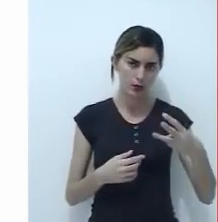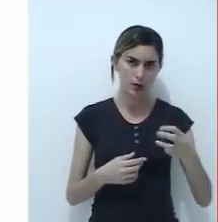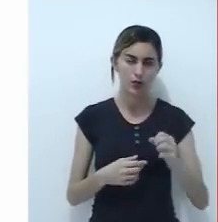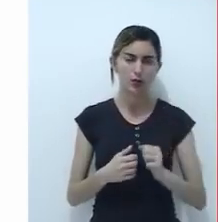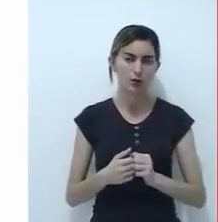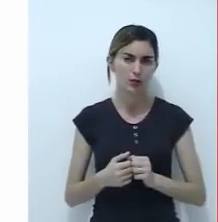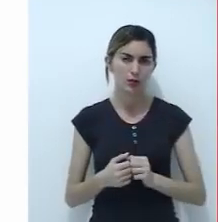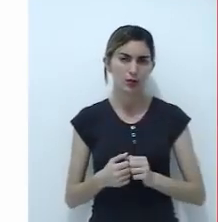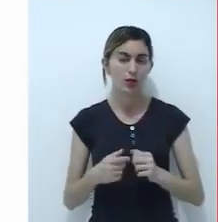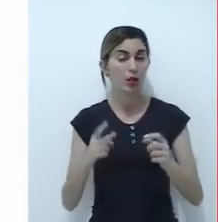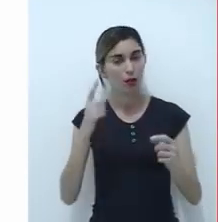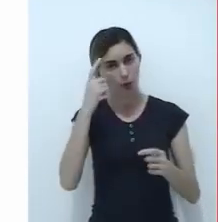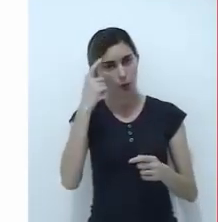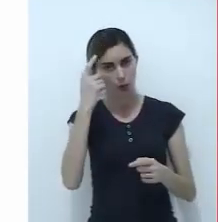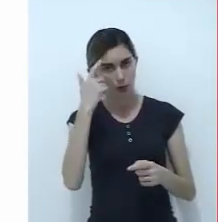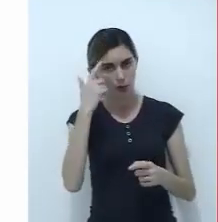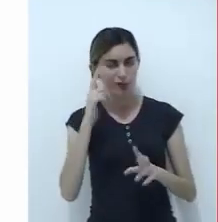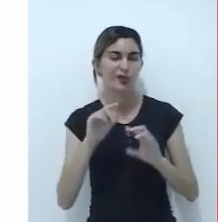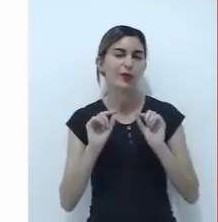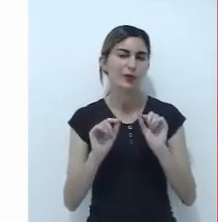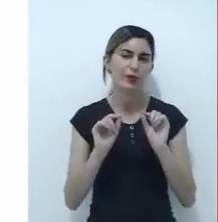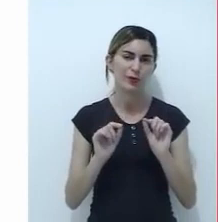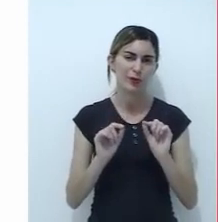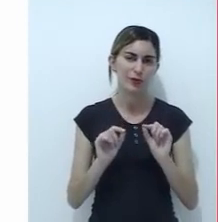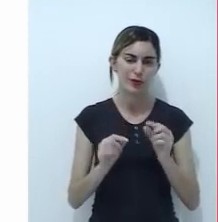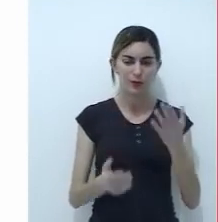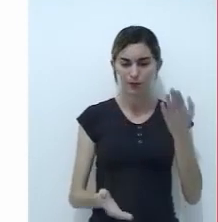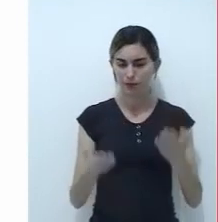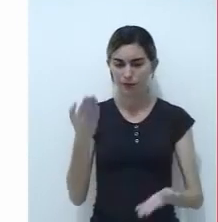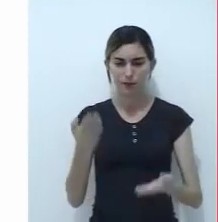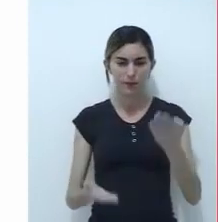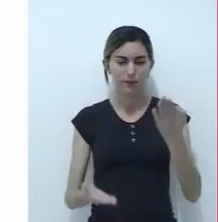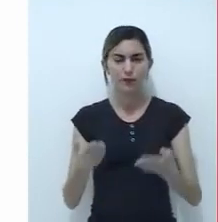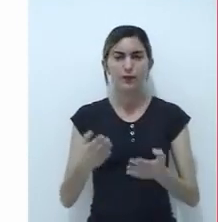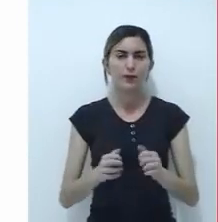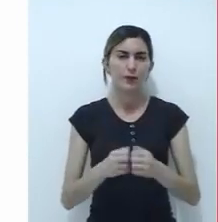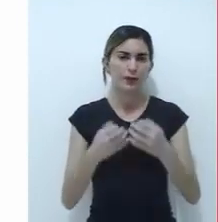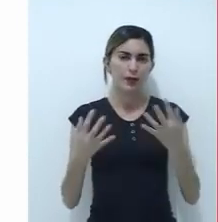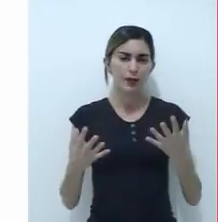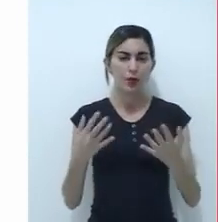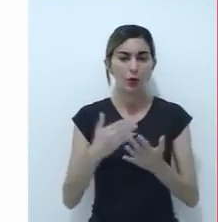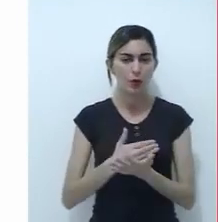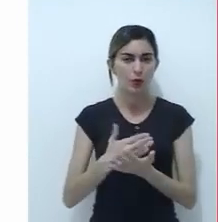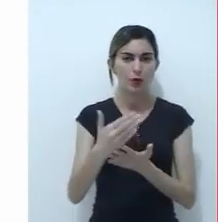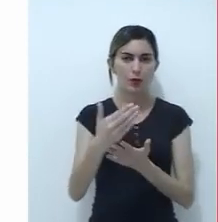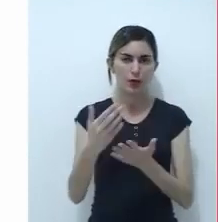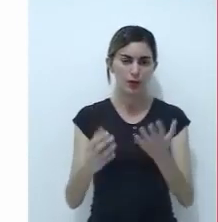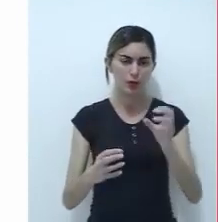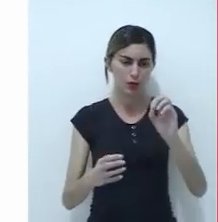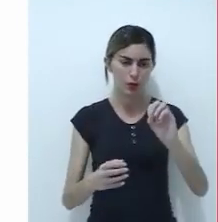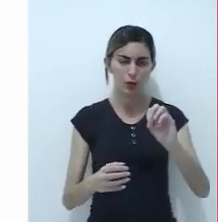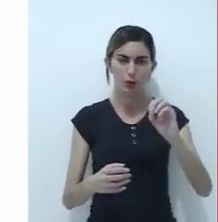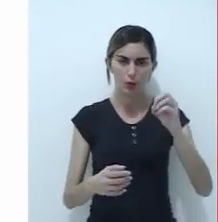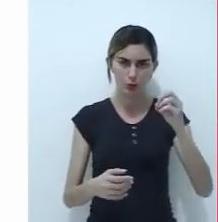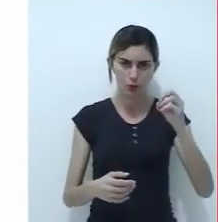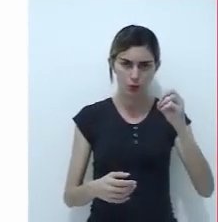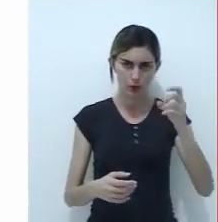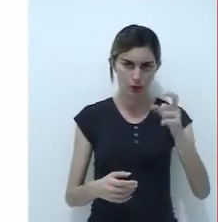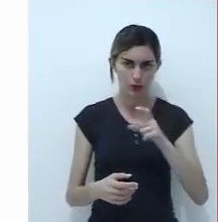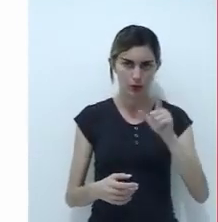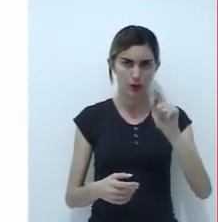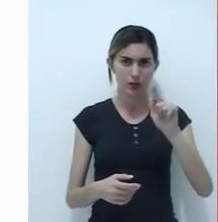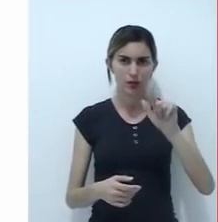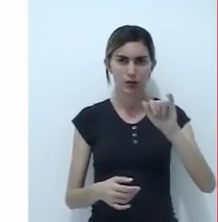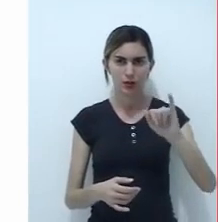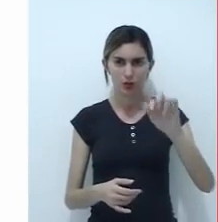3, então a lógica, né, do balanceamento. Então, a gente começa pelo oxigênio, troca